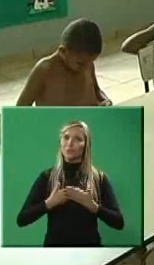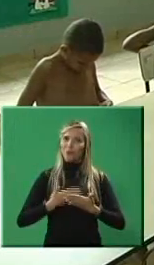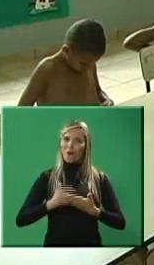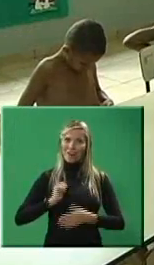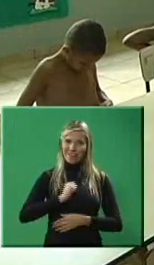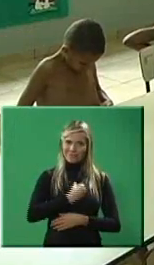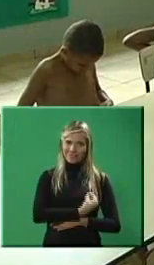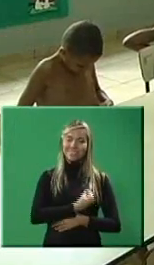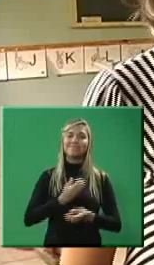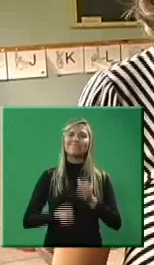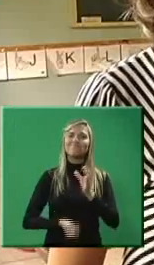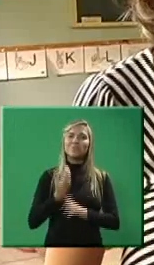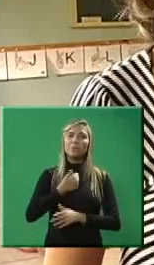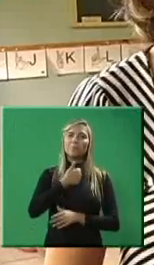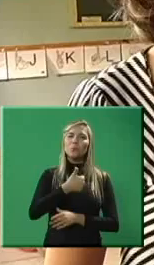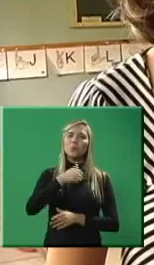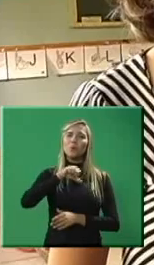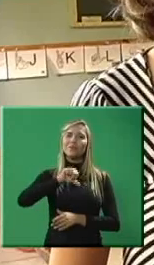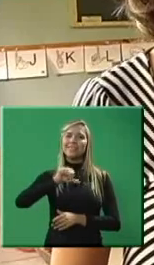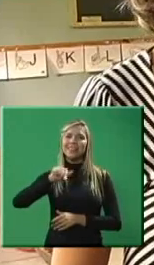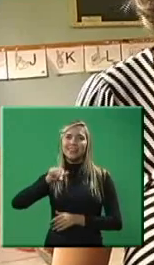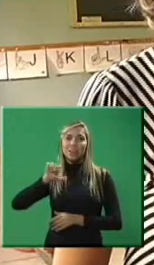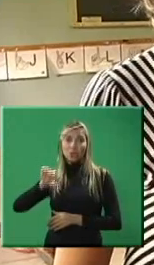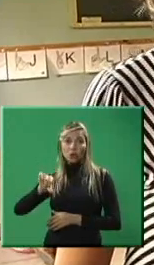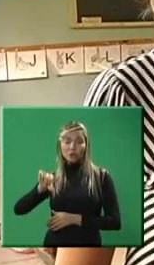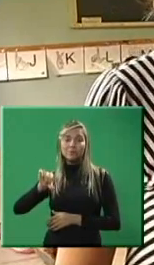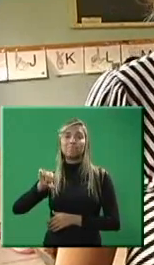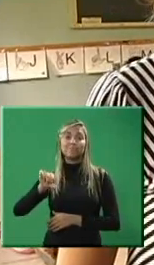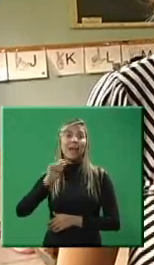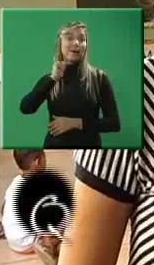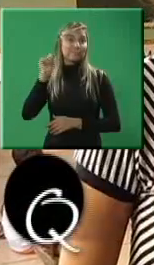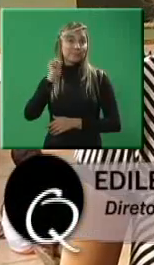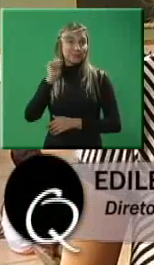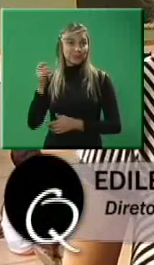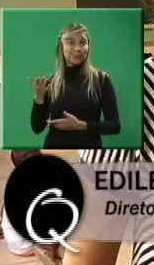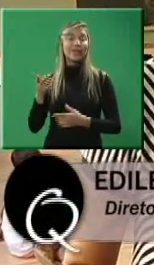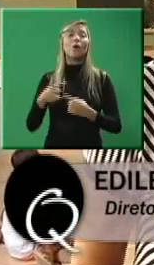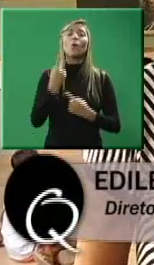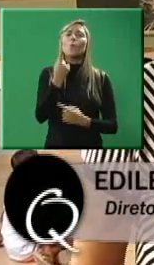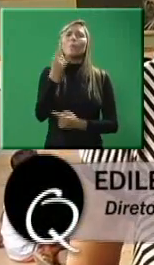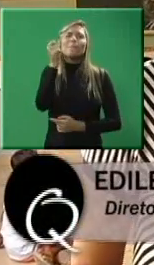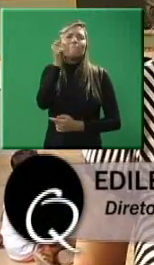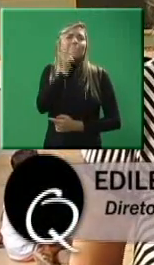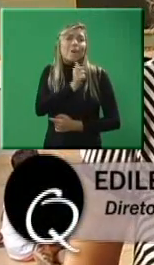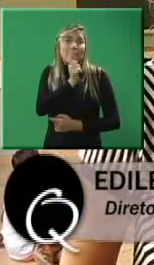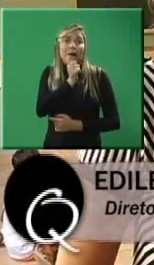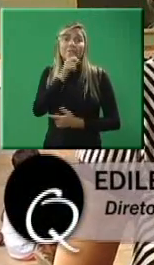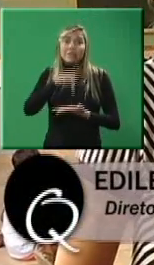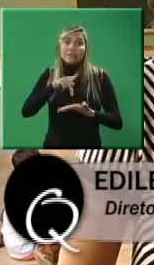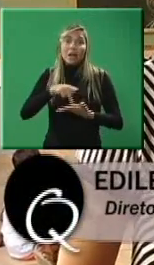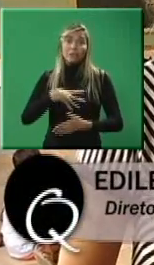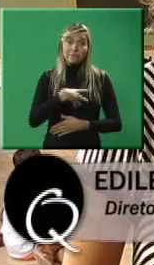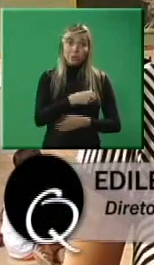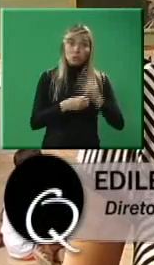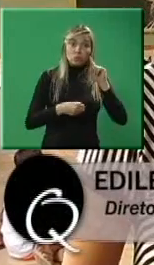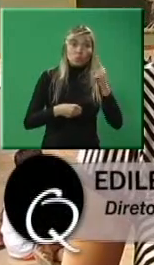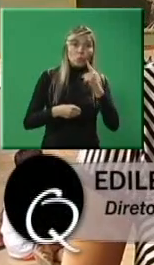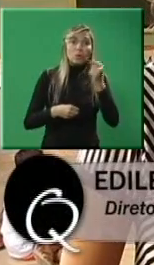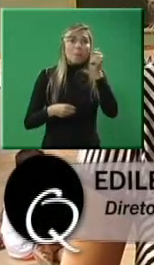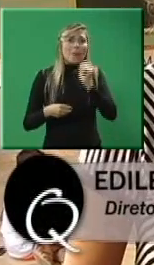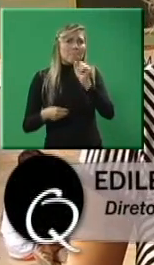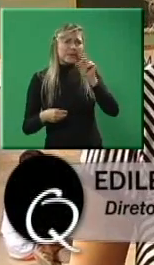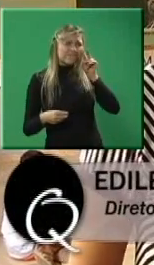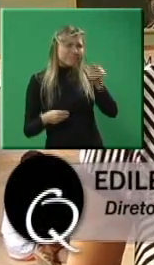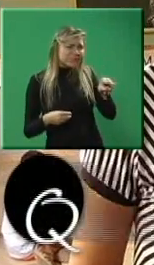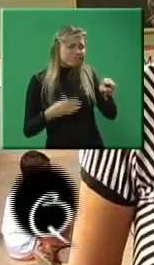A escola ela foi criada em 1979, em abril de 79, quando uma mãe, né, de uma